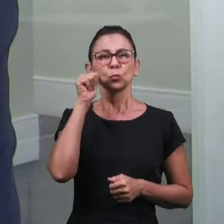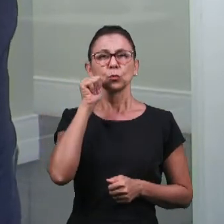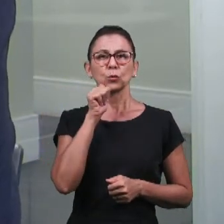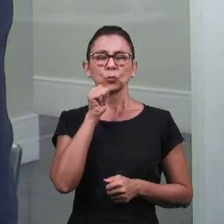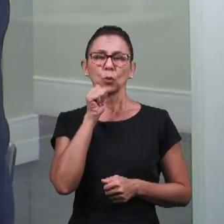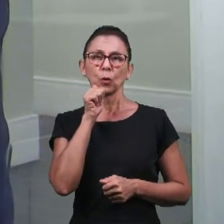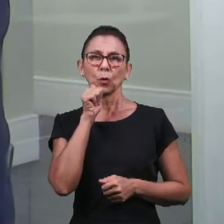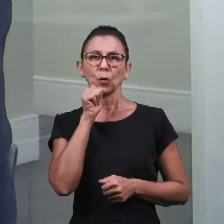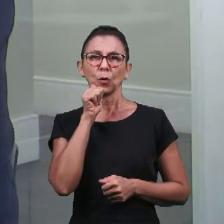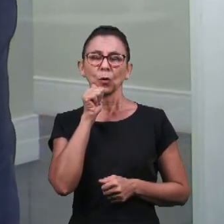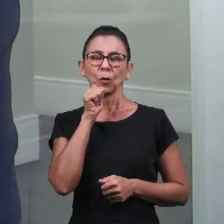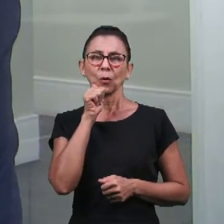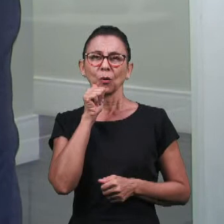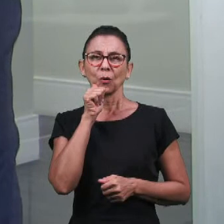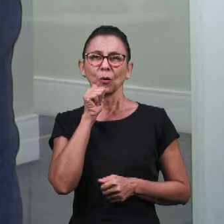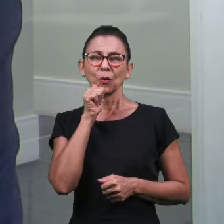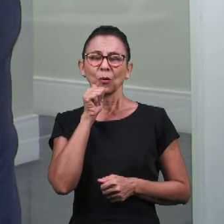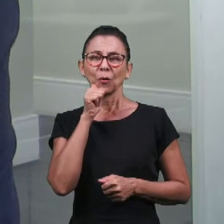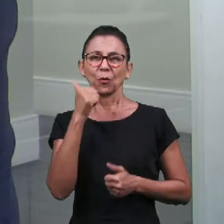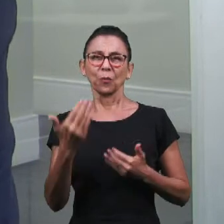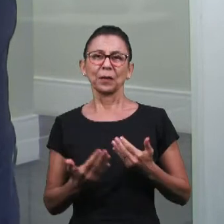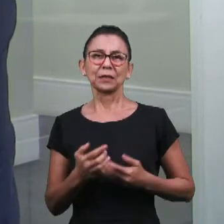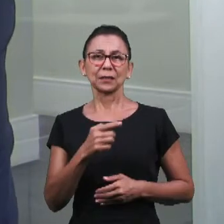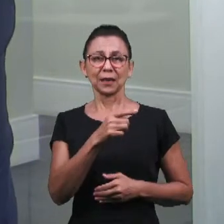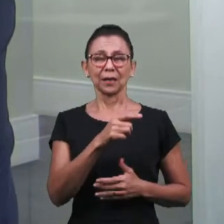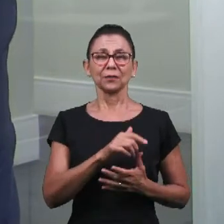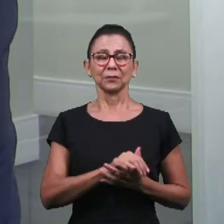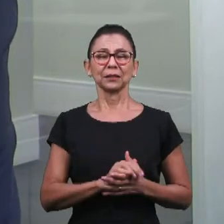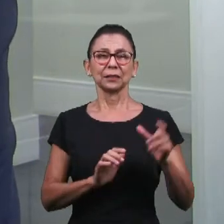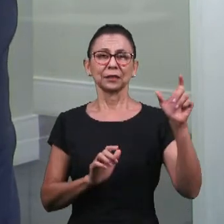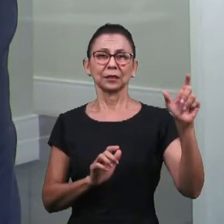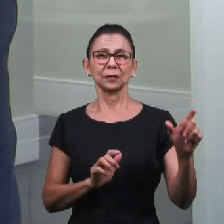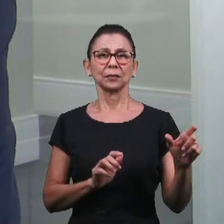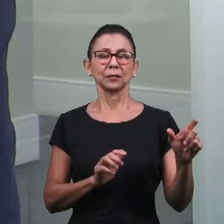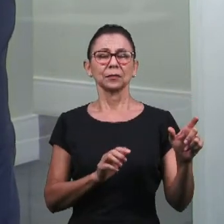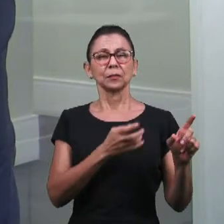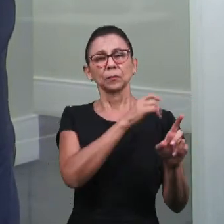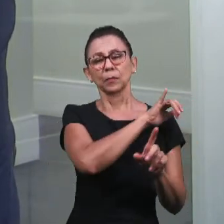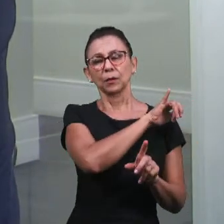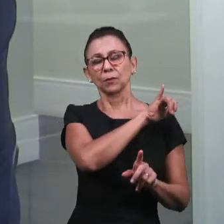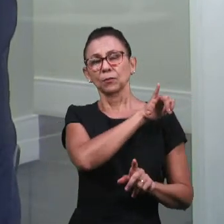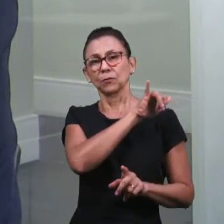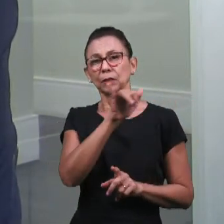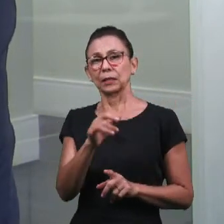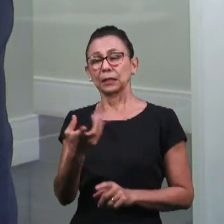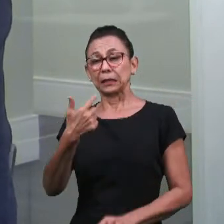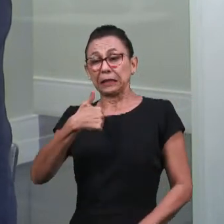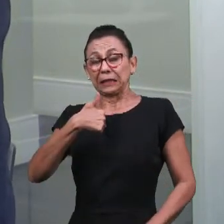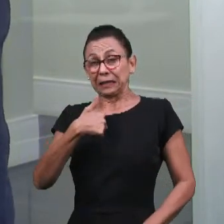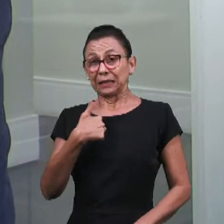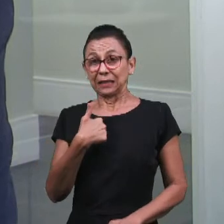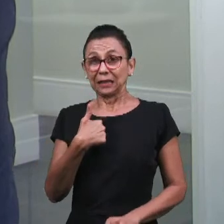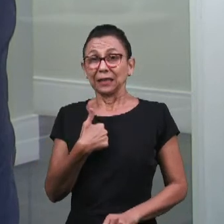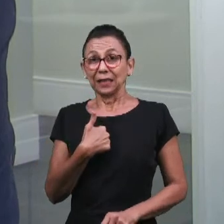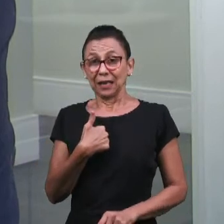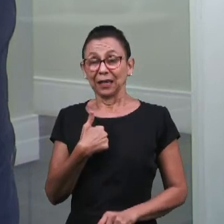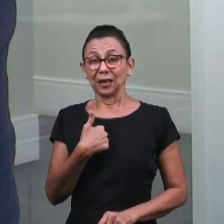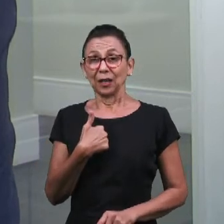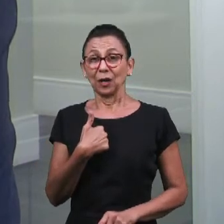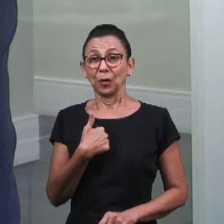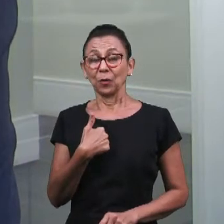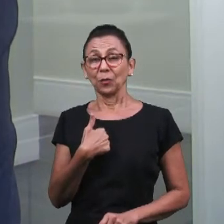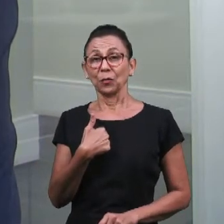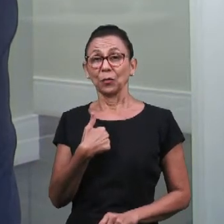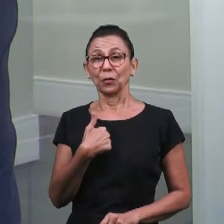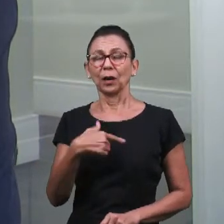dons espirituais às crianças, né? E eu fui tomado de uma alegria tão grande, né? Que eu levantei